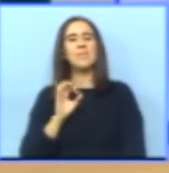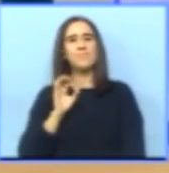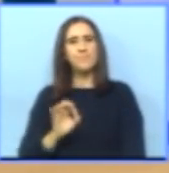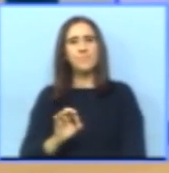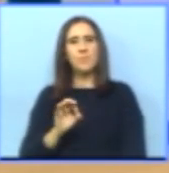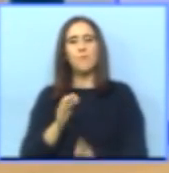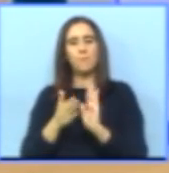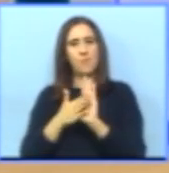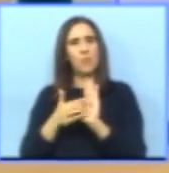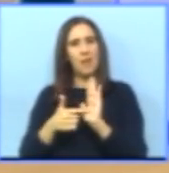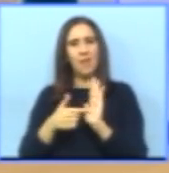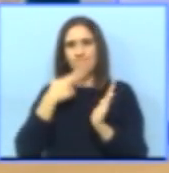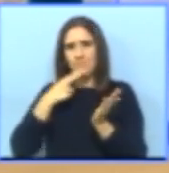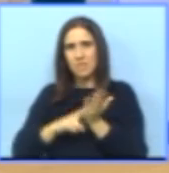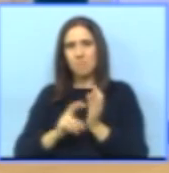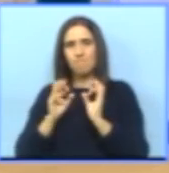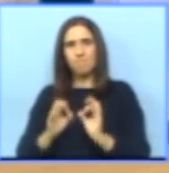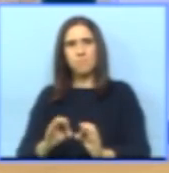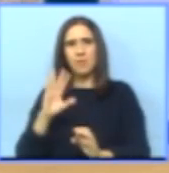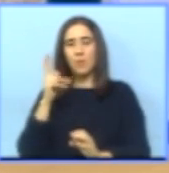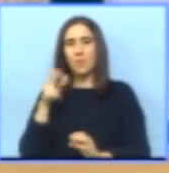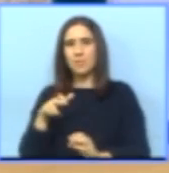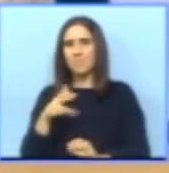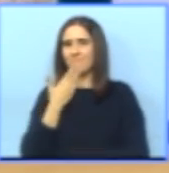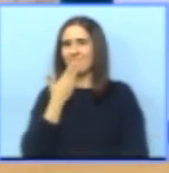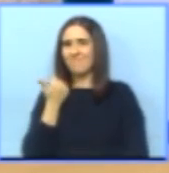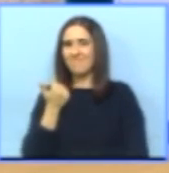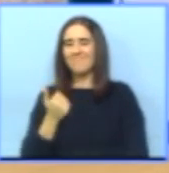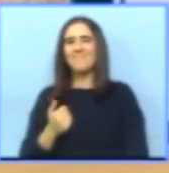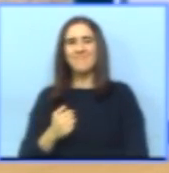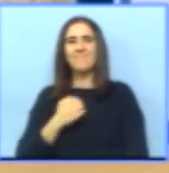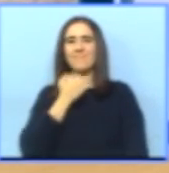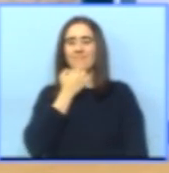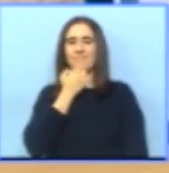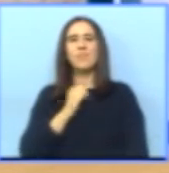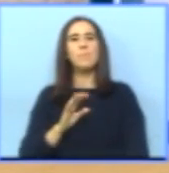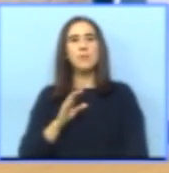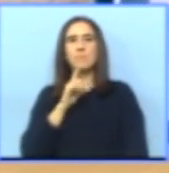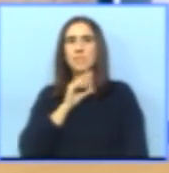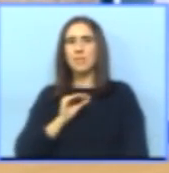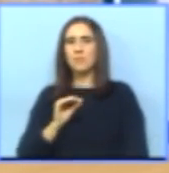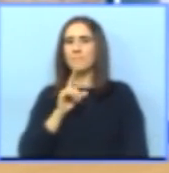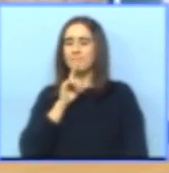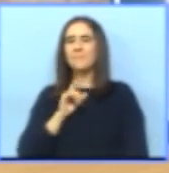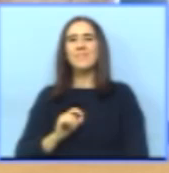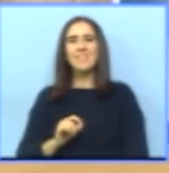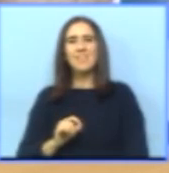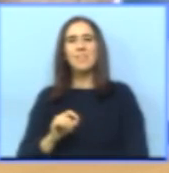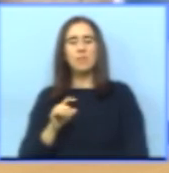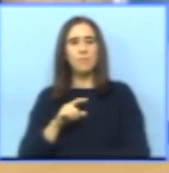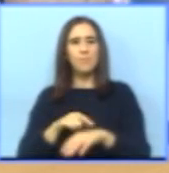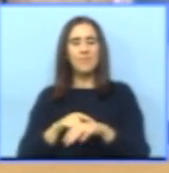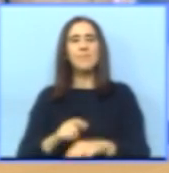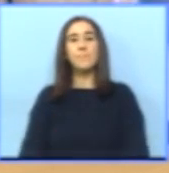estes factos são reais. Agora o que vai acontecer não digo, mas o silêncio, calmo. Qual é esse momento? Mas